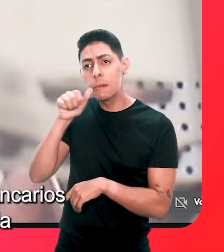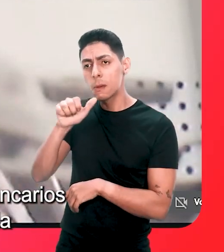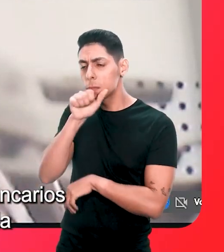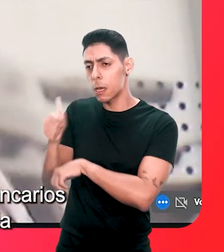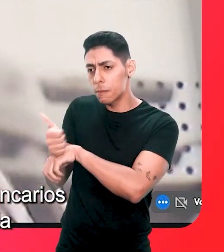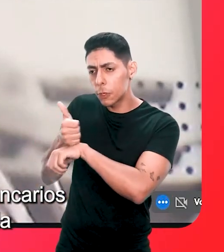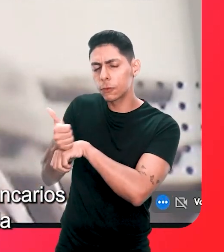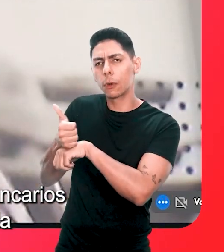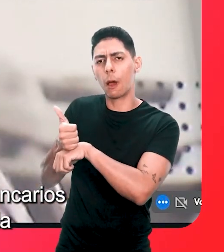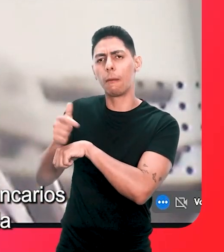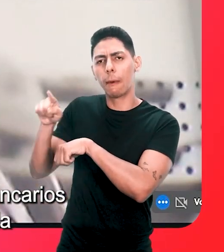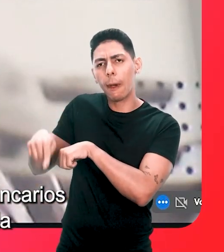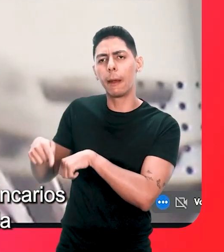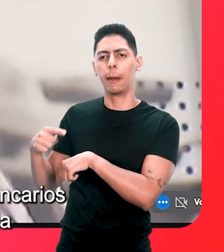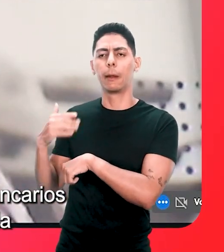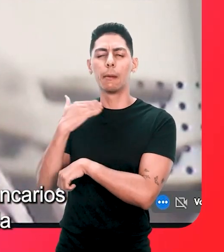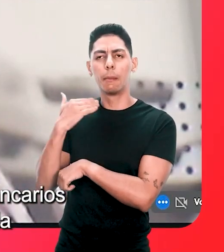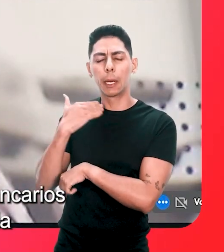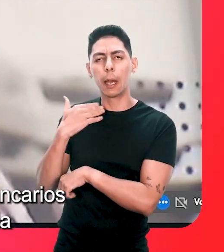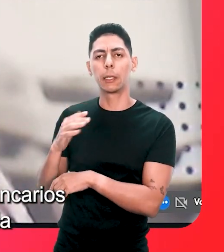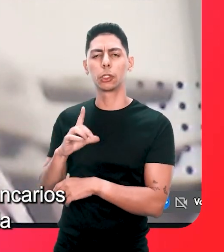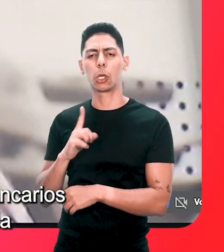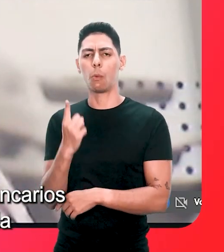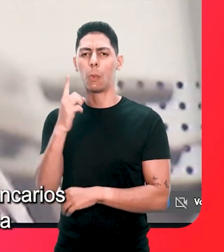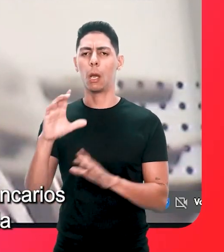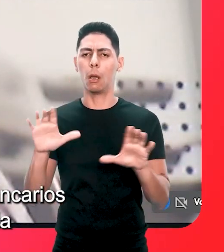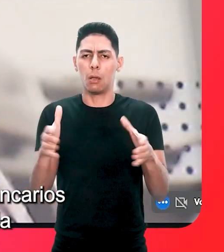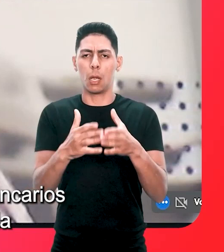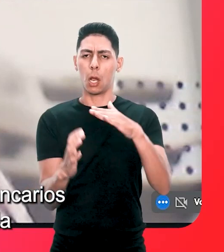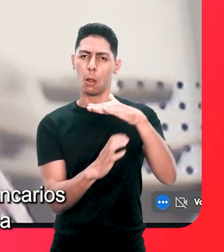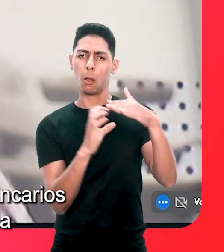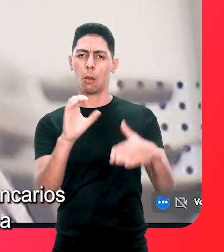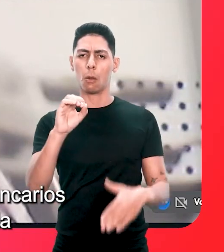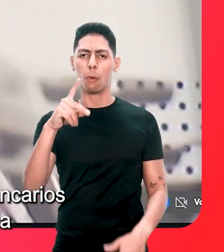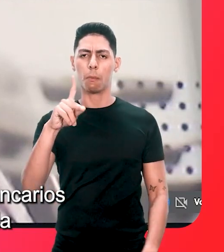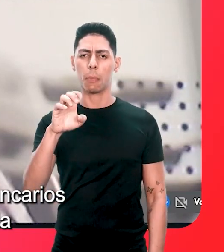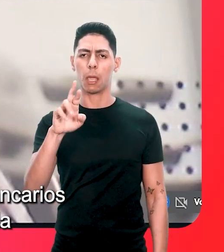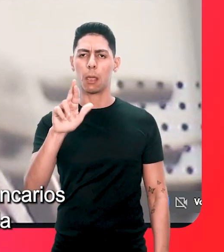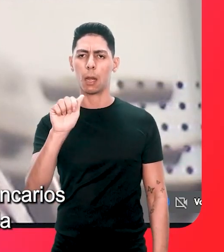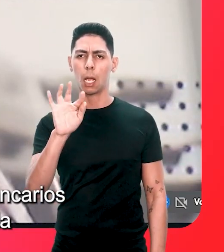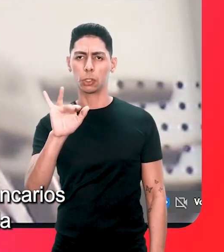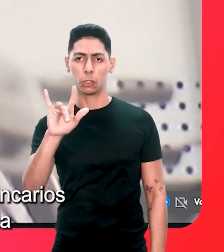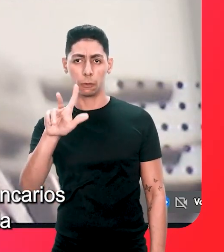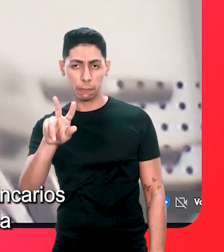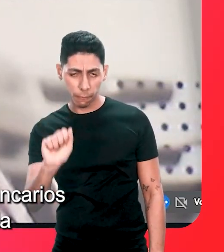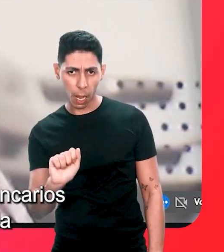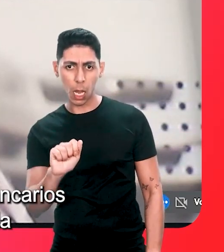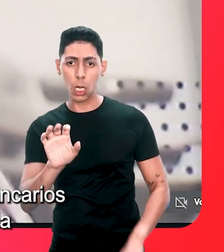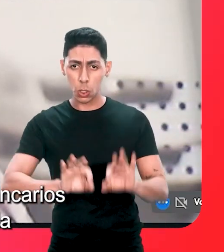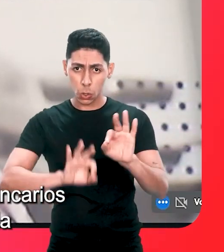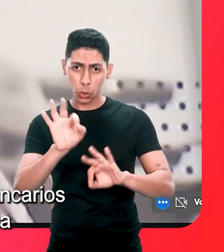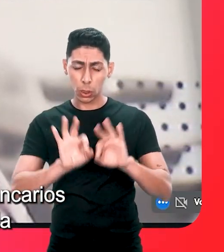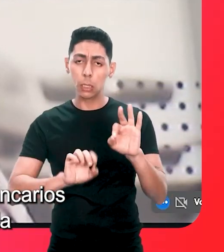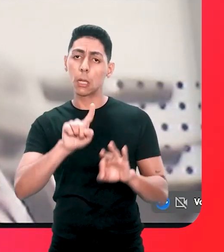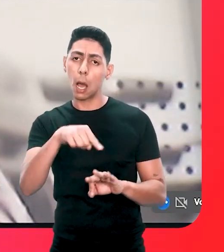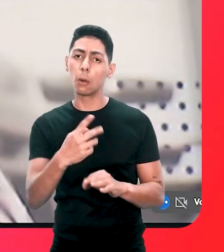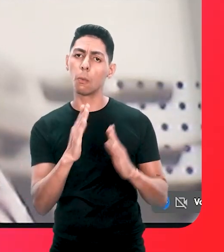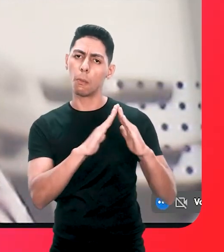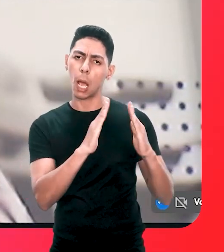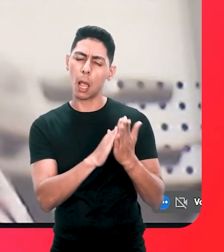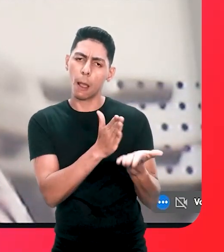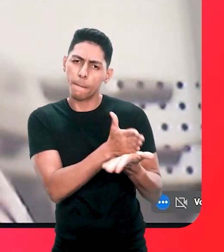uma cooperativa lá, não sei o quê, dos bancários e tal. Eles tiveram direito lá, uma casa